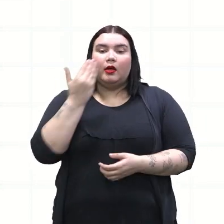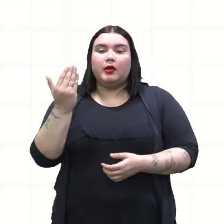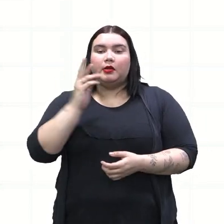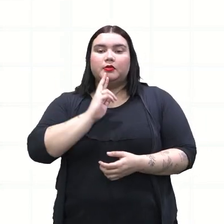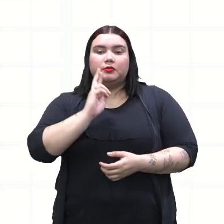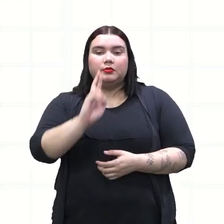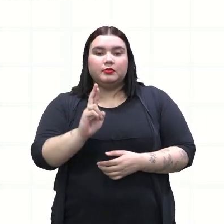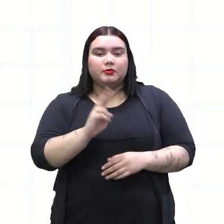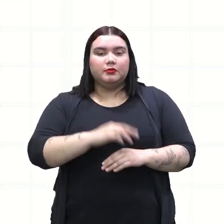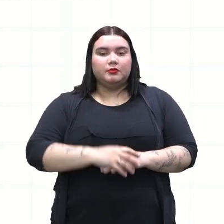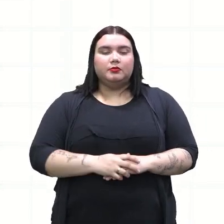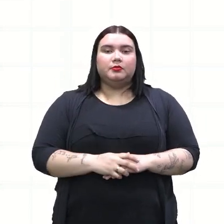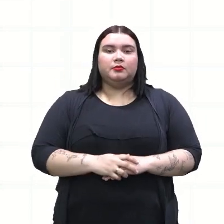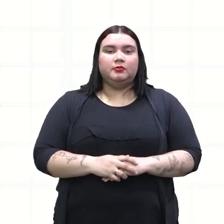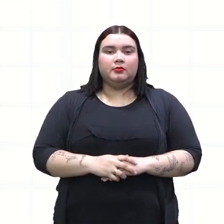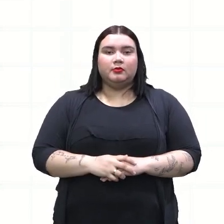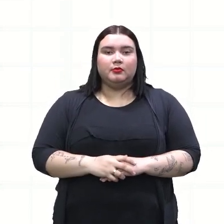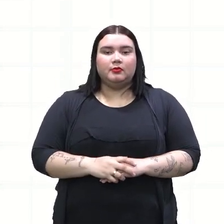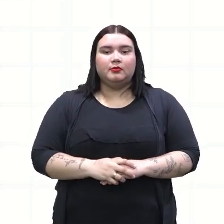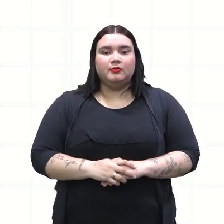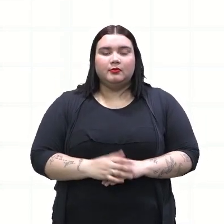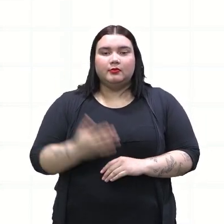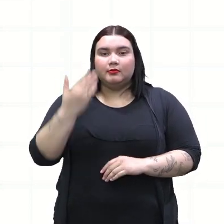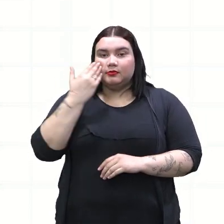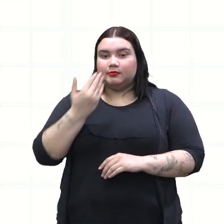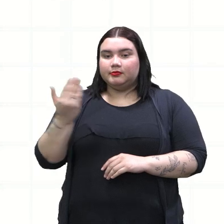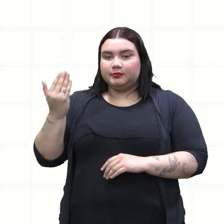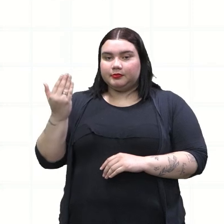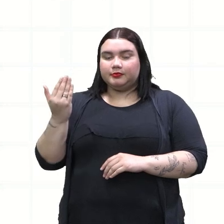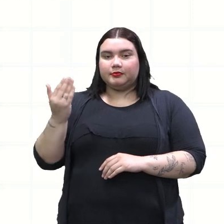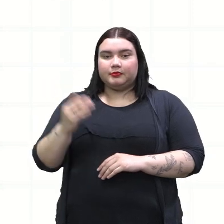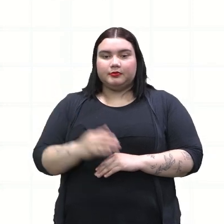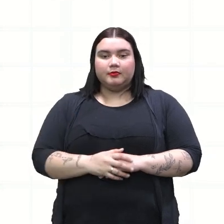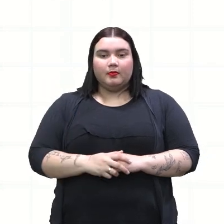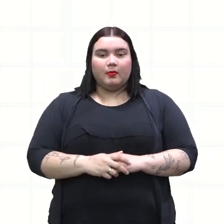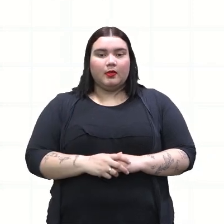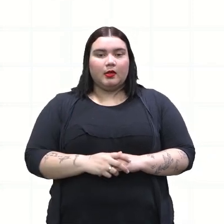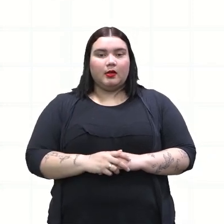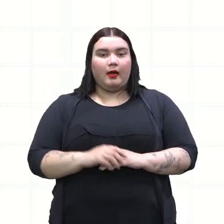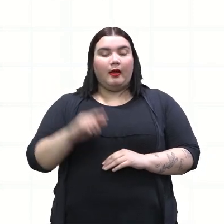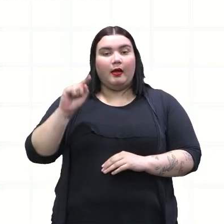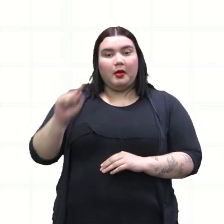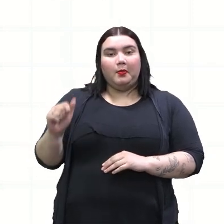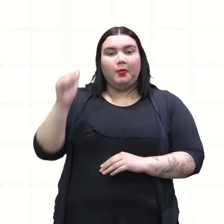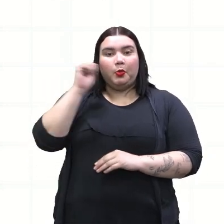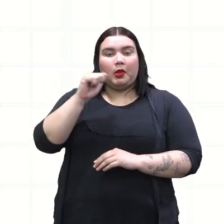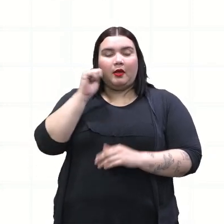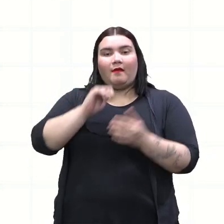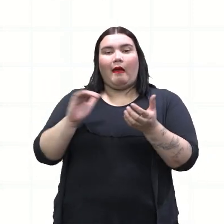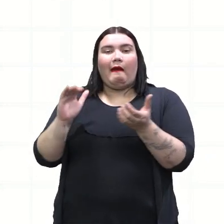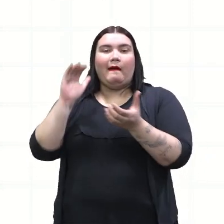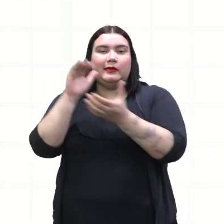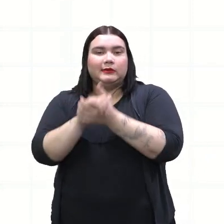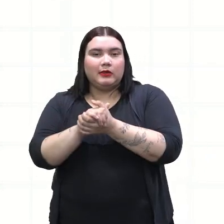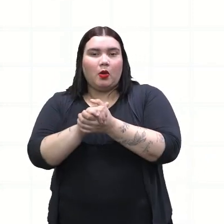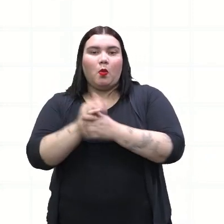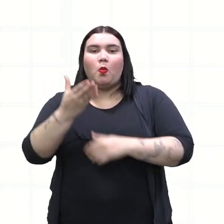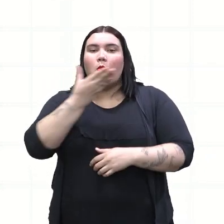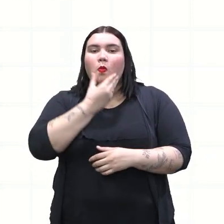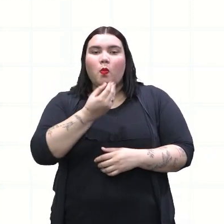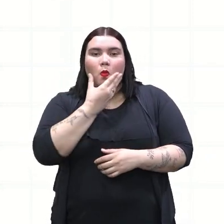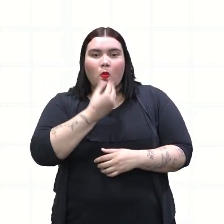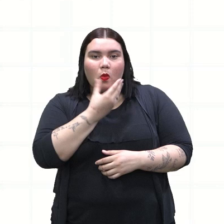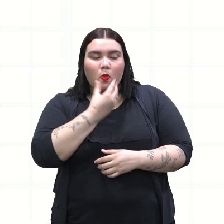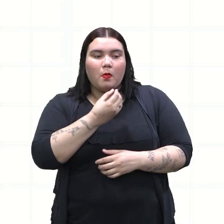resposta, ó. An AI hologram. Então, ela vai casar com um holograma, né, criado